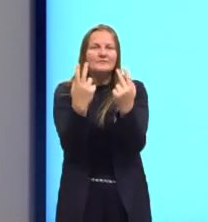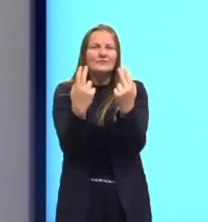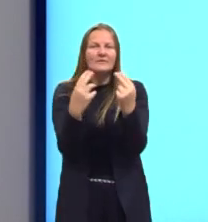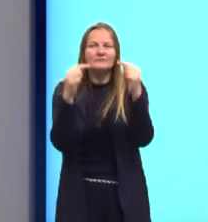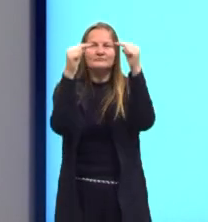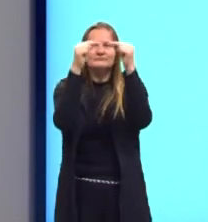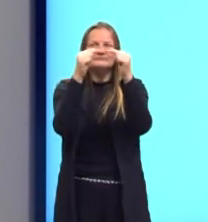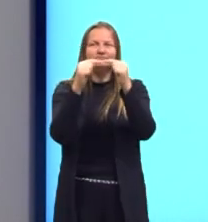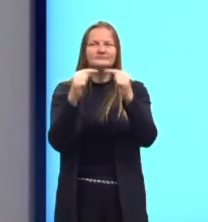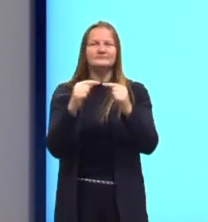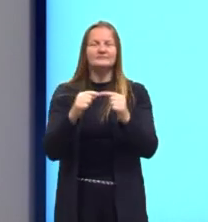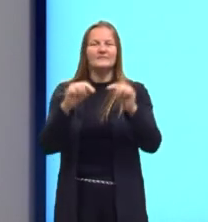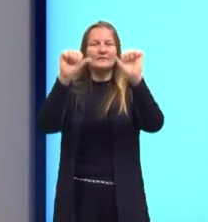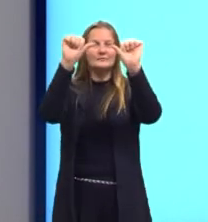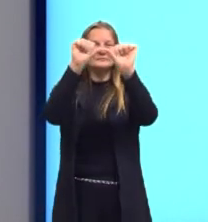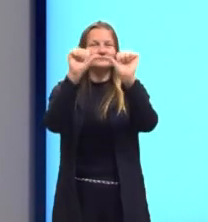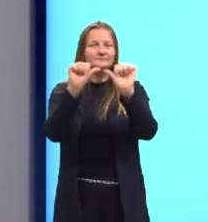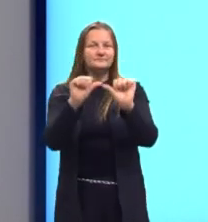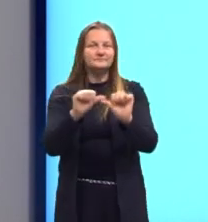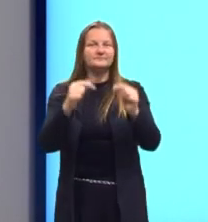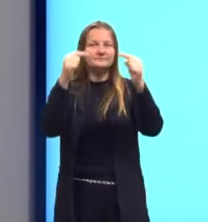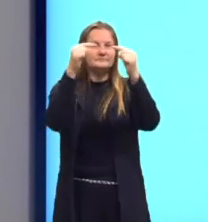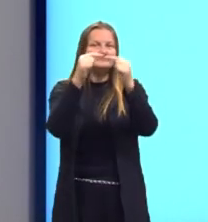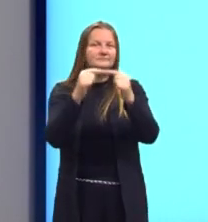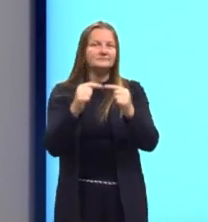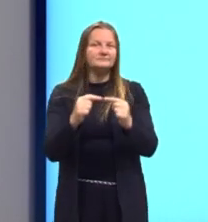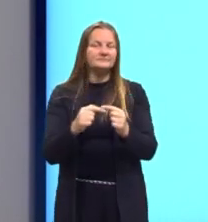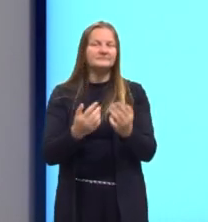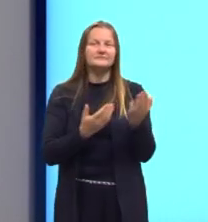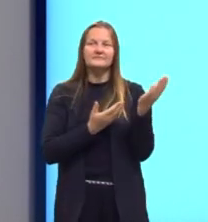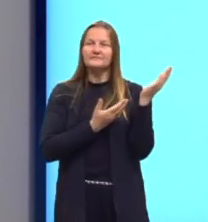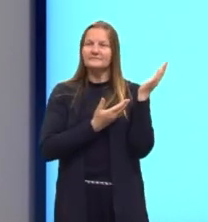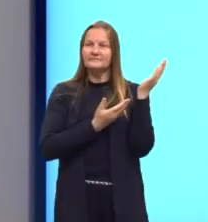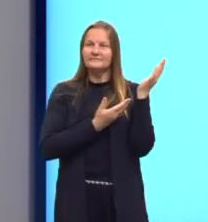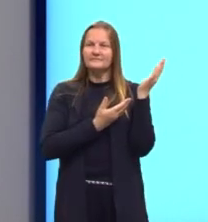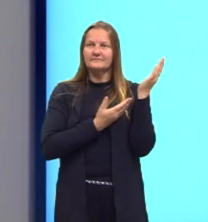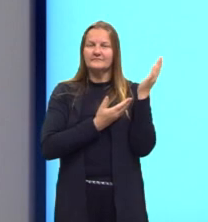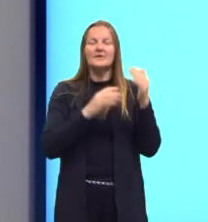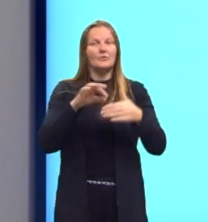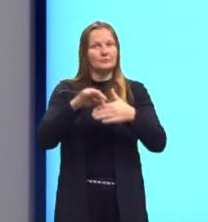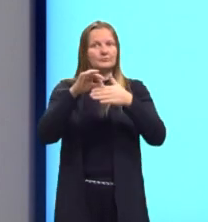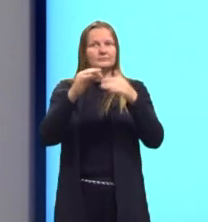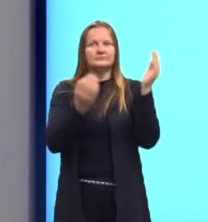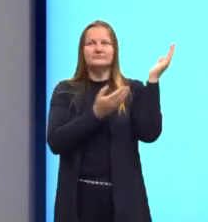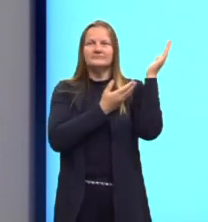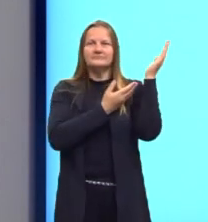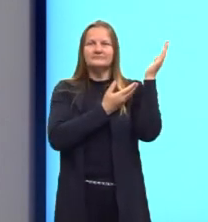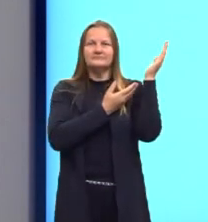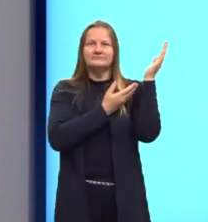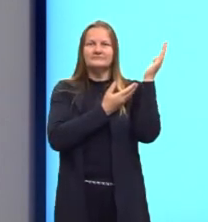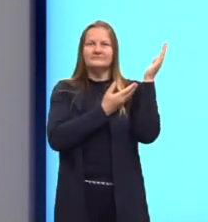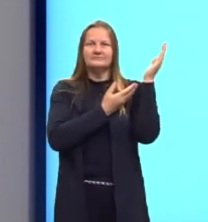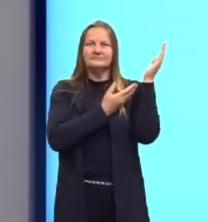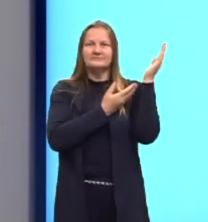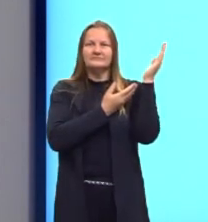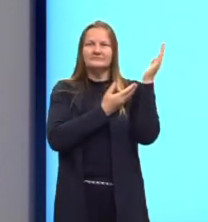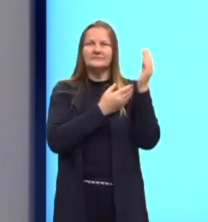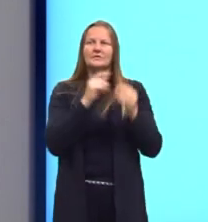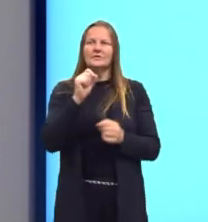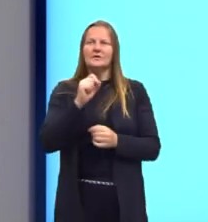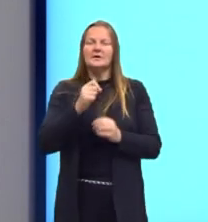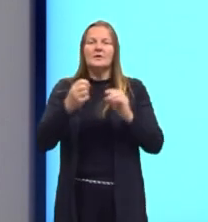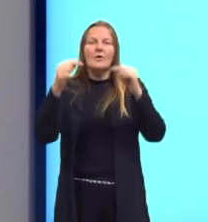né estão utilizadas na ilustração e evidência ou evidência muito bem